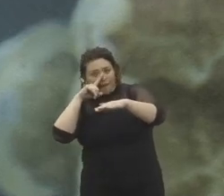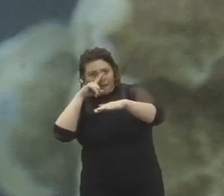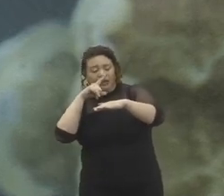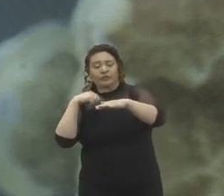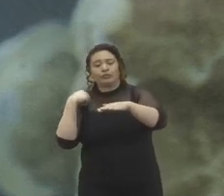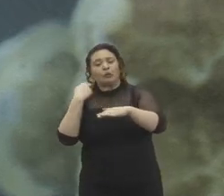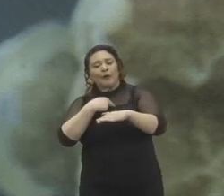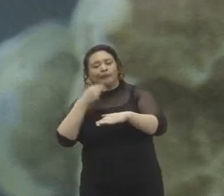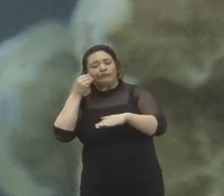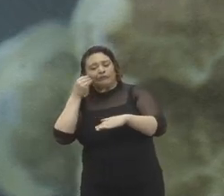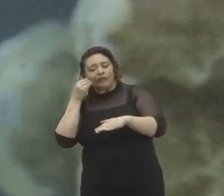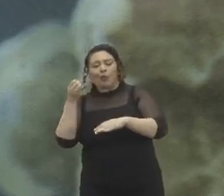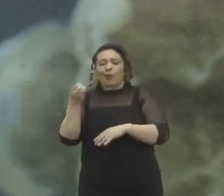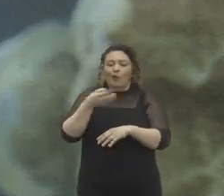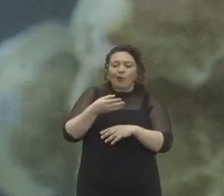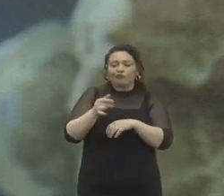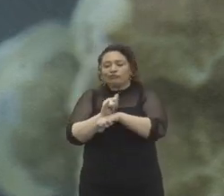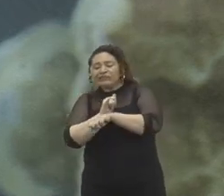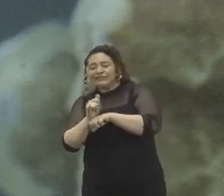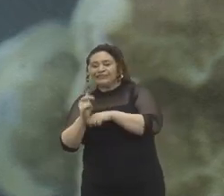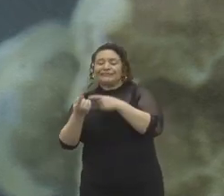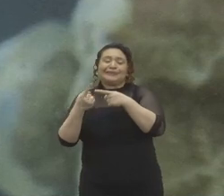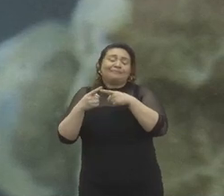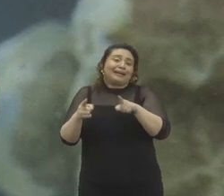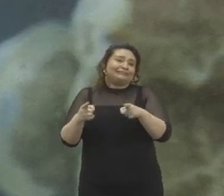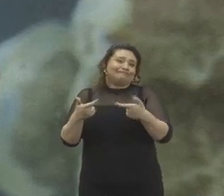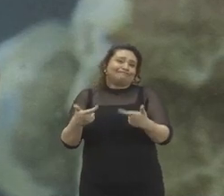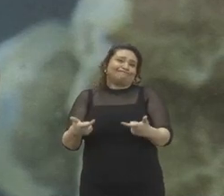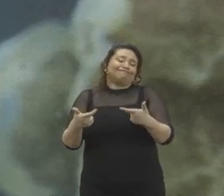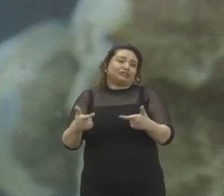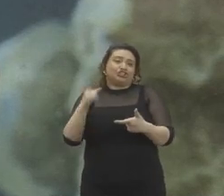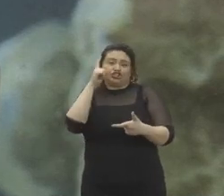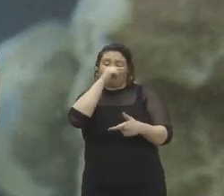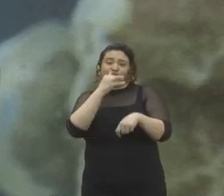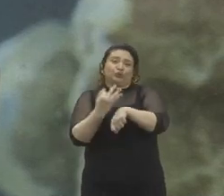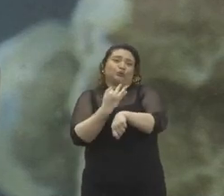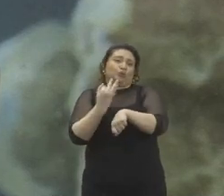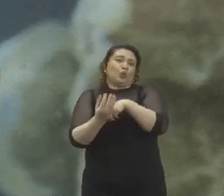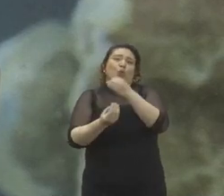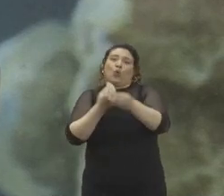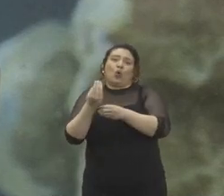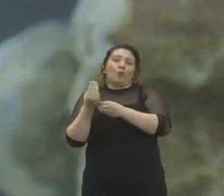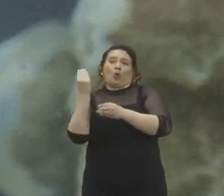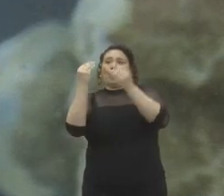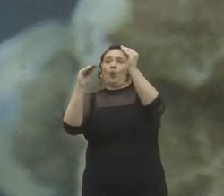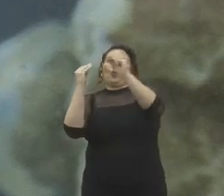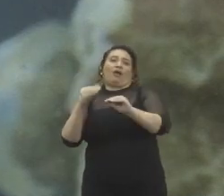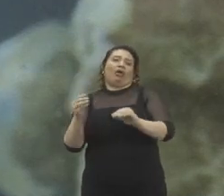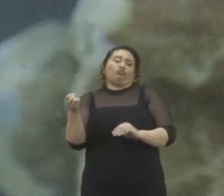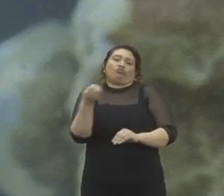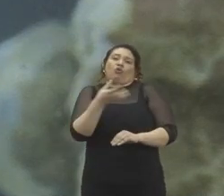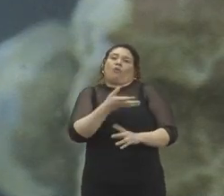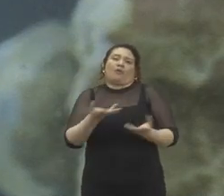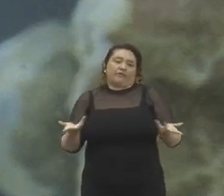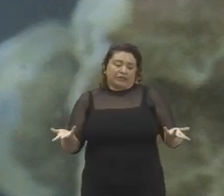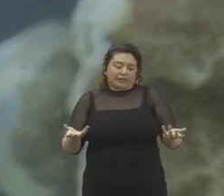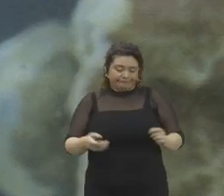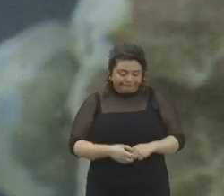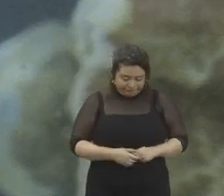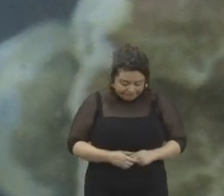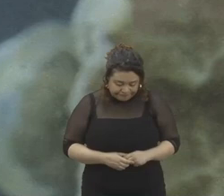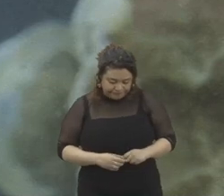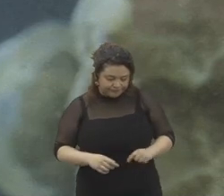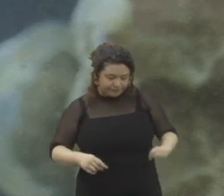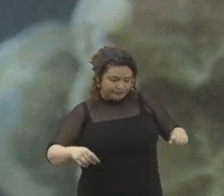buscando caminhos mas foi ficando um pouco depois mais difícil de emplacar matérias desse tipo e também são de